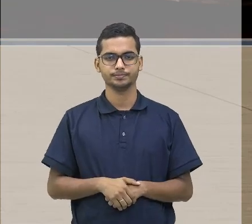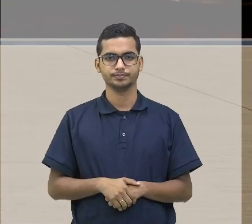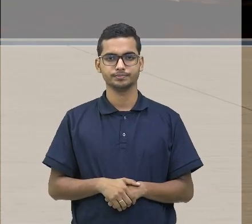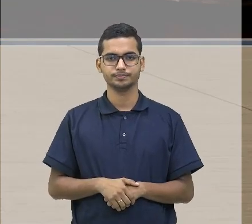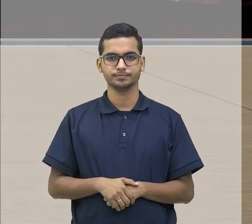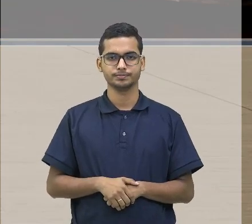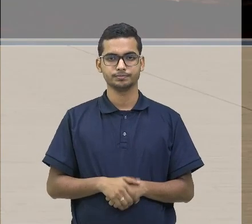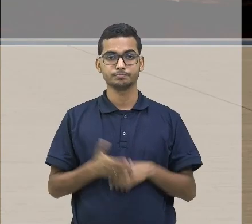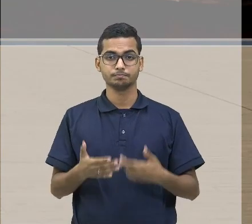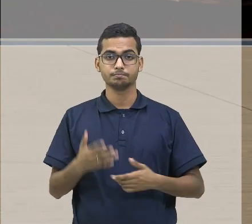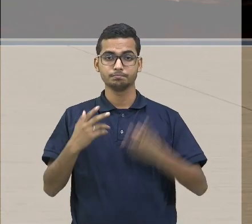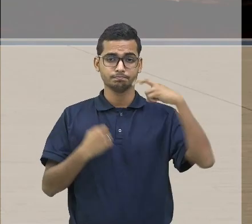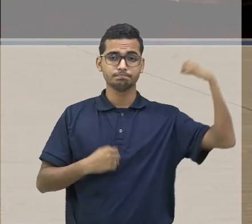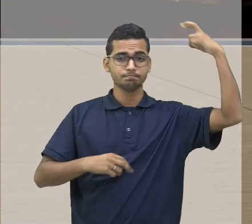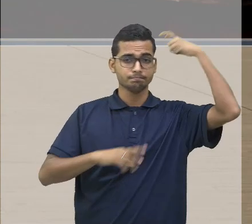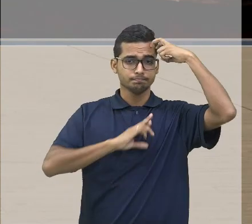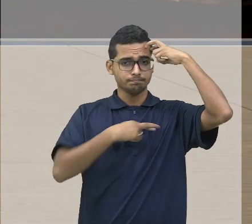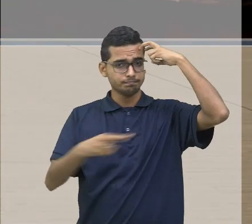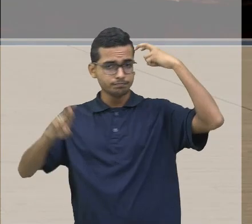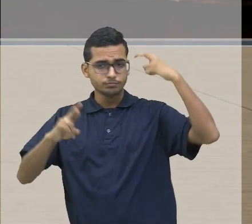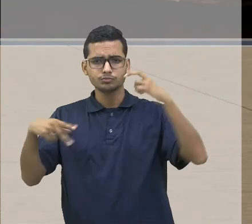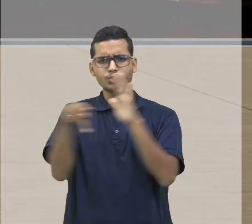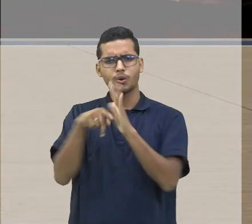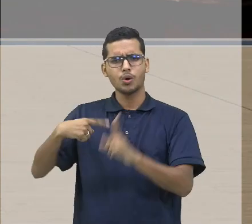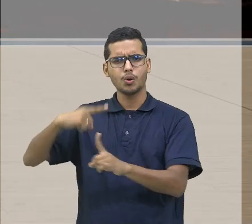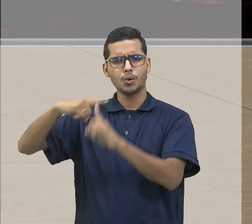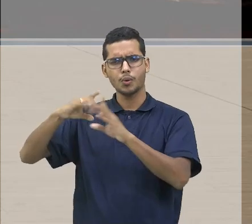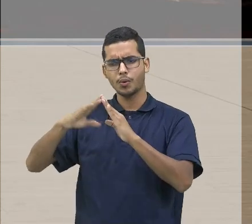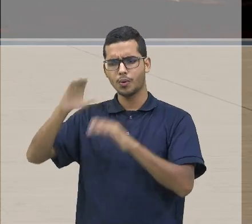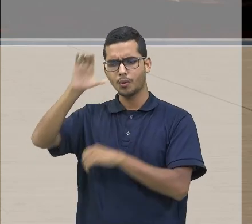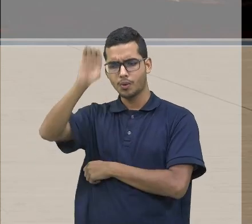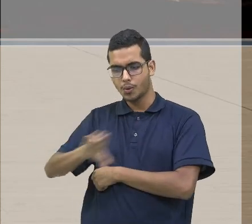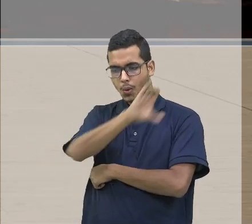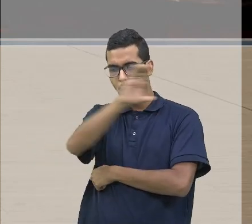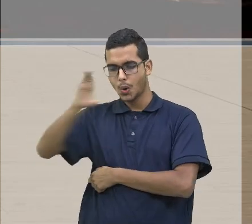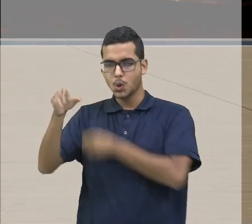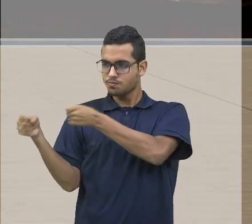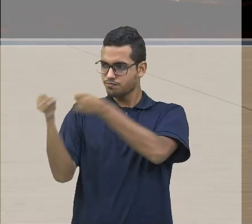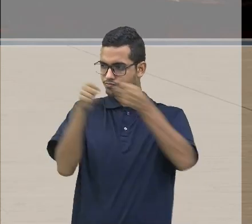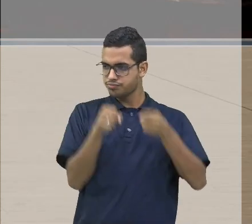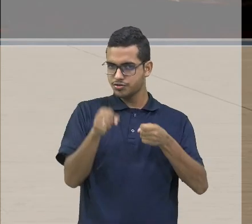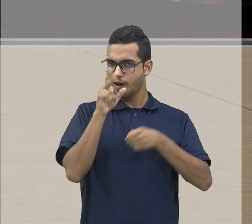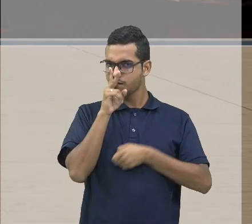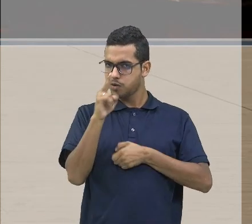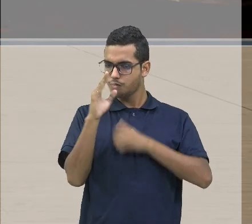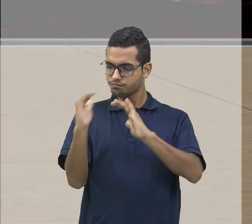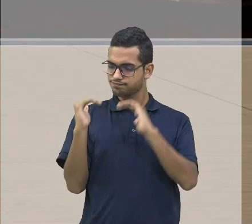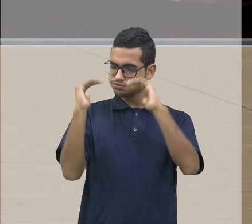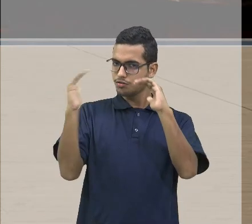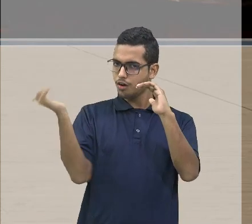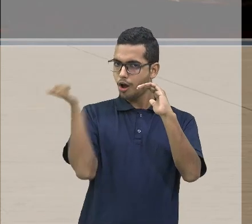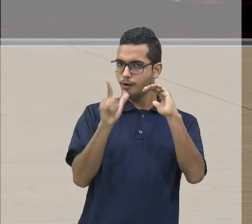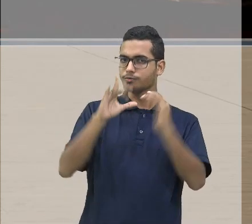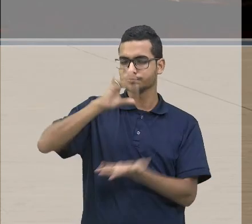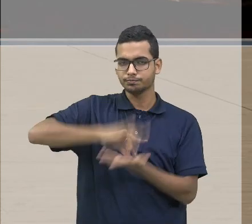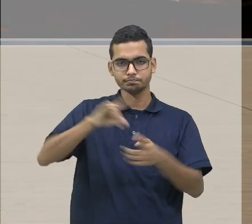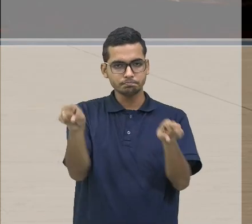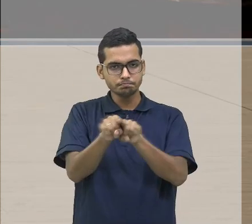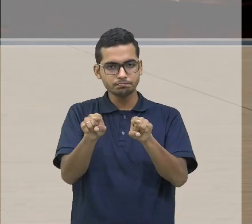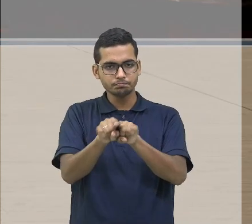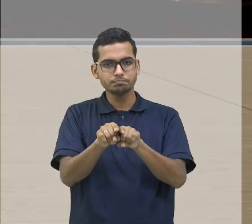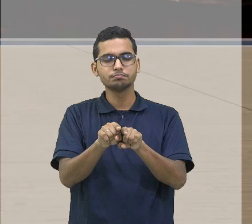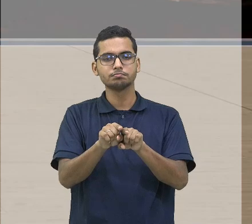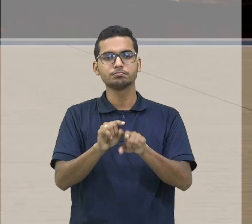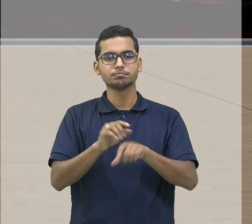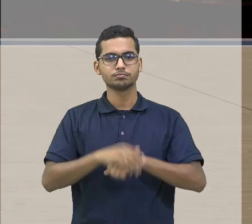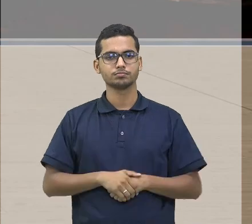conta disso, a Igreja Católica vai se tornar um poder forte e central, sendo apelidada inclusive como uma